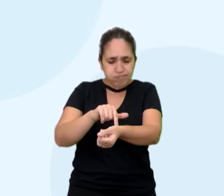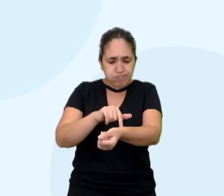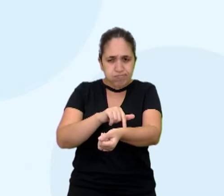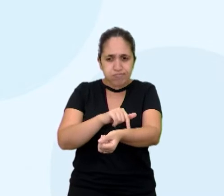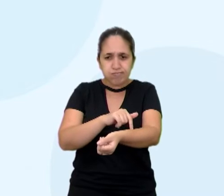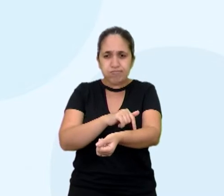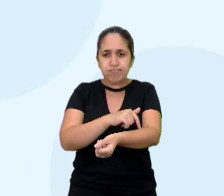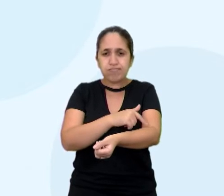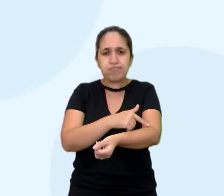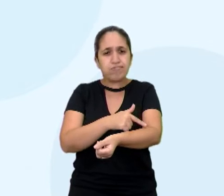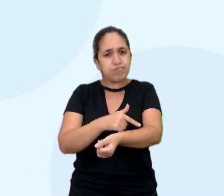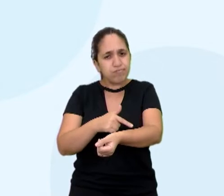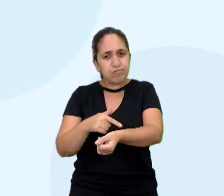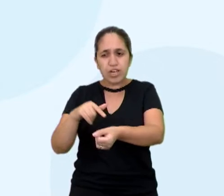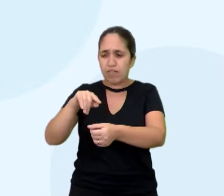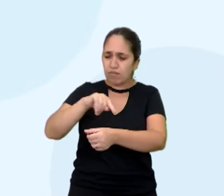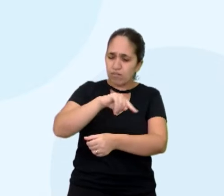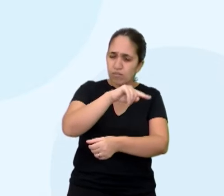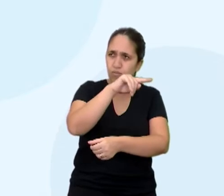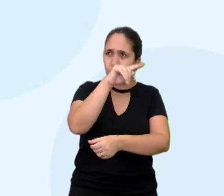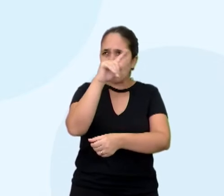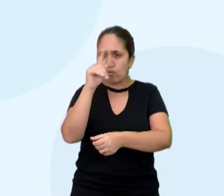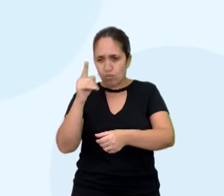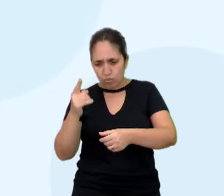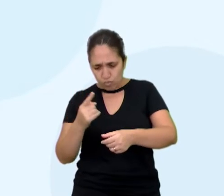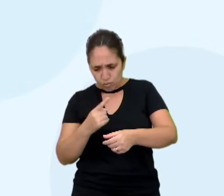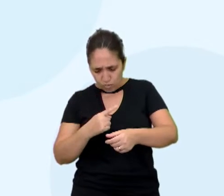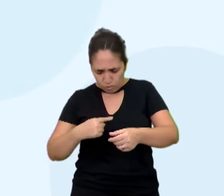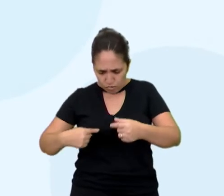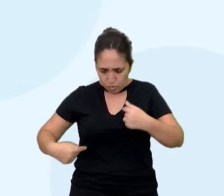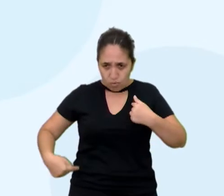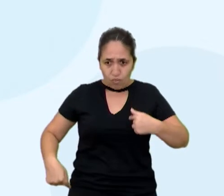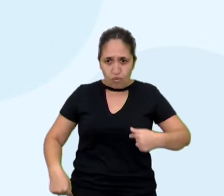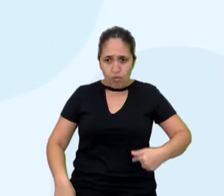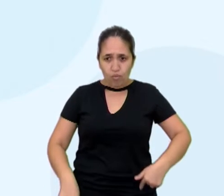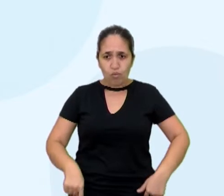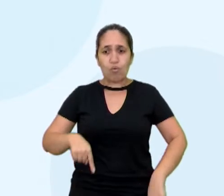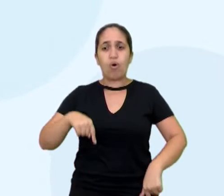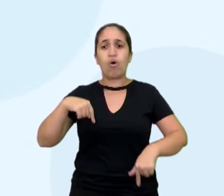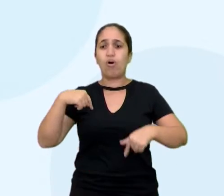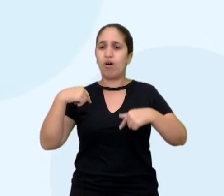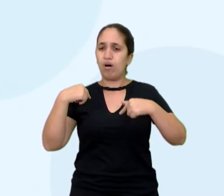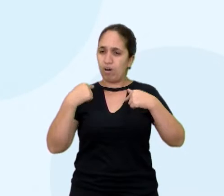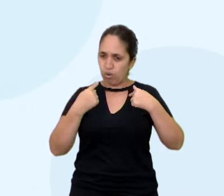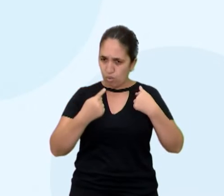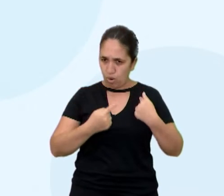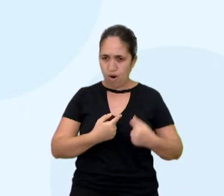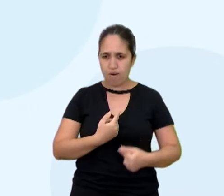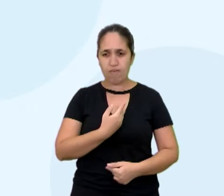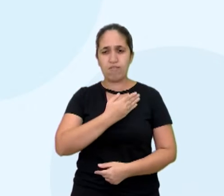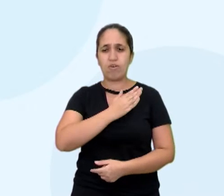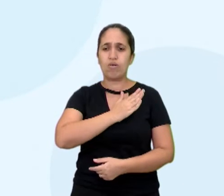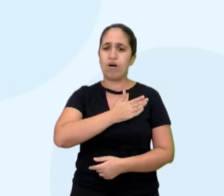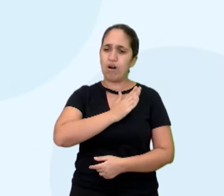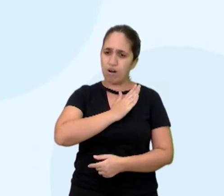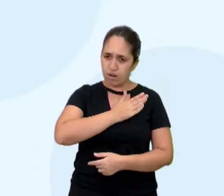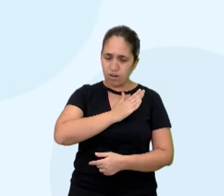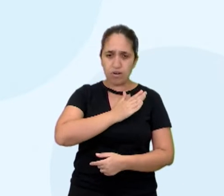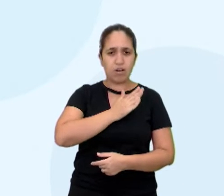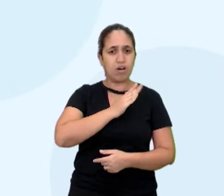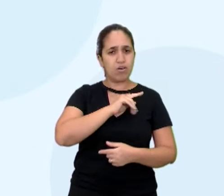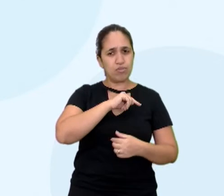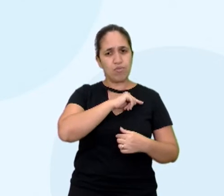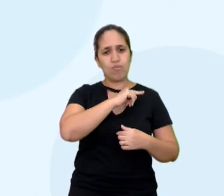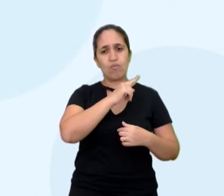sanguínea, ela vai dar toda uma volta, né? Então ela vai percorrer aí no nosso corpo, ela vai até o coração. O coração